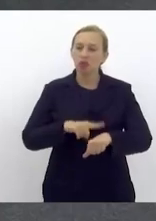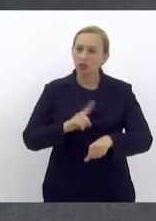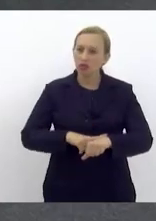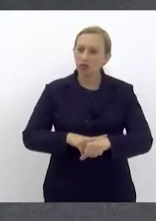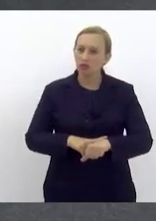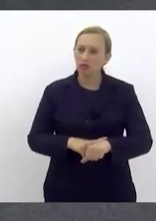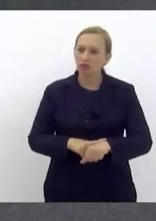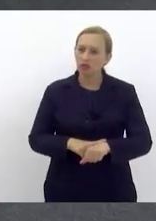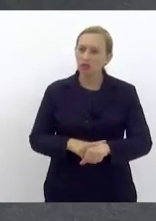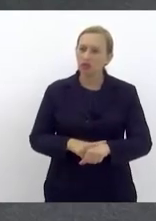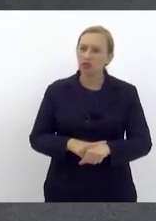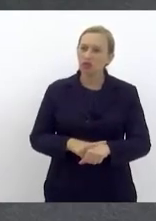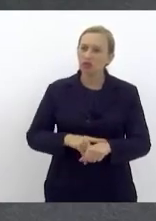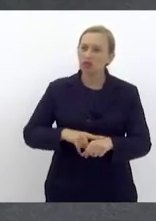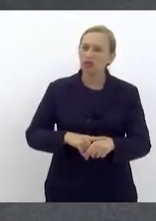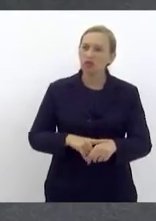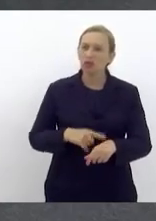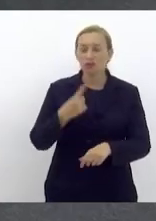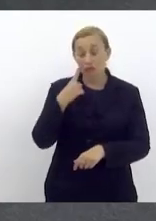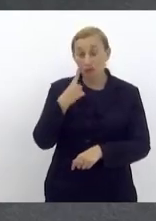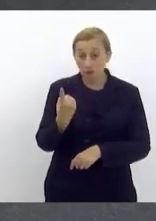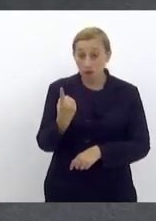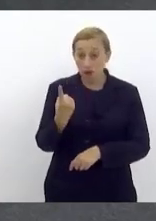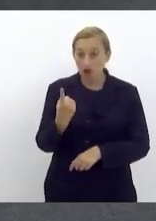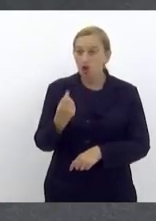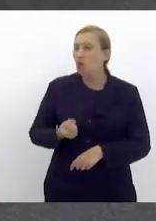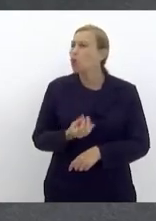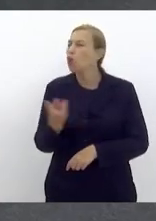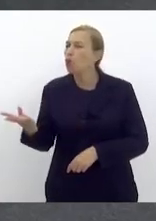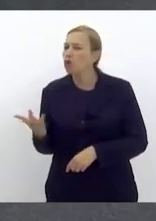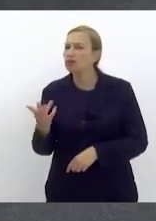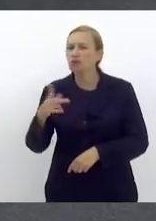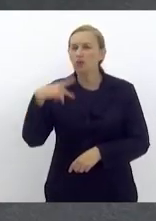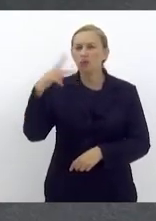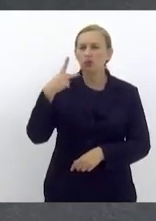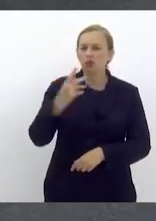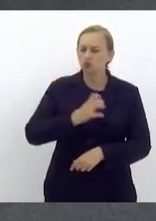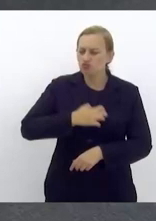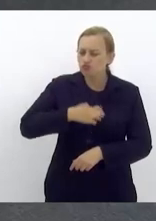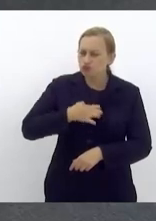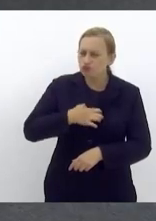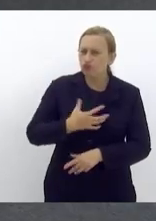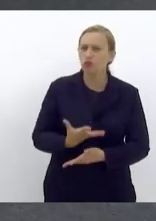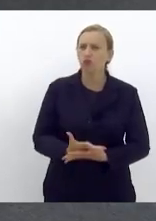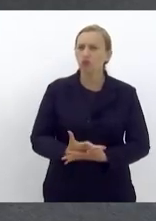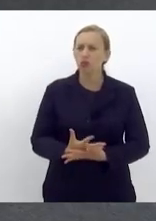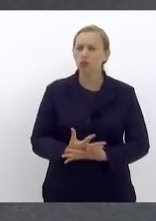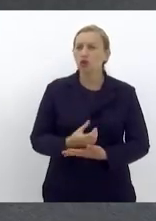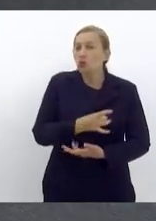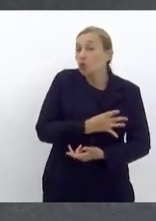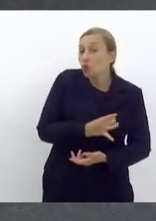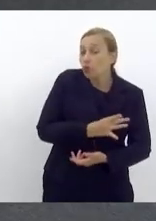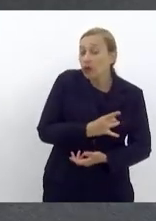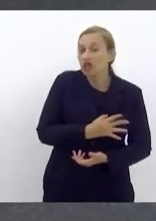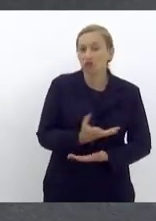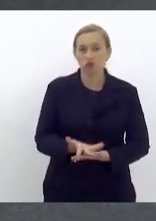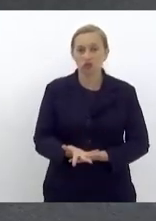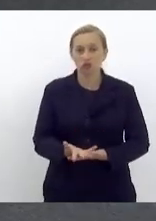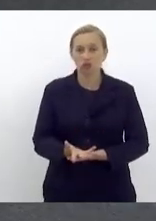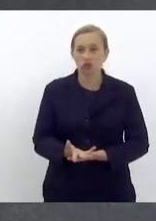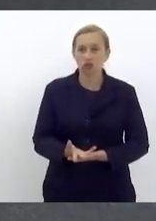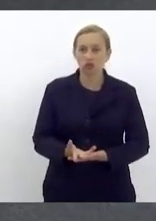momento da gente se encarar e ver o quanto que a política do ódio, o quanto que a política do medo e